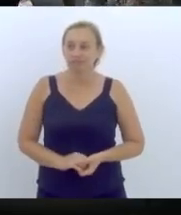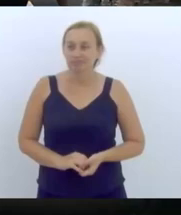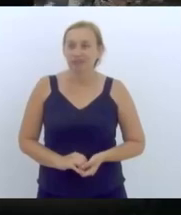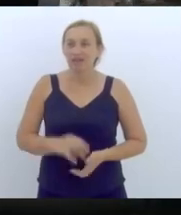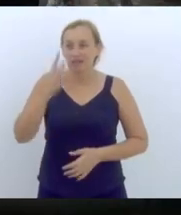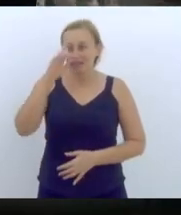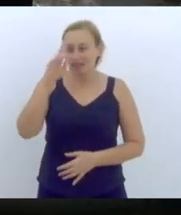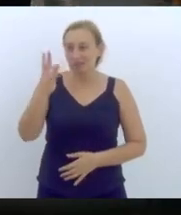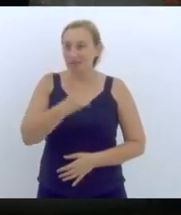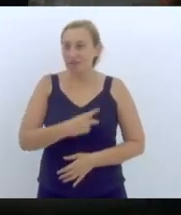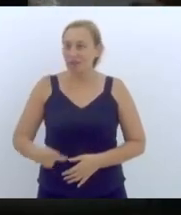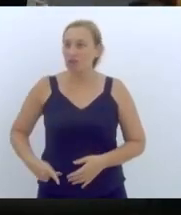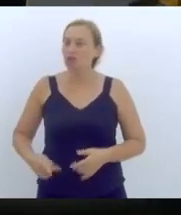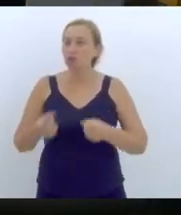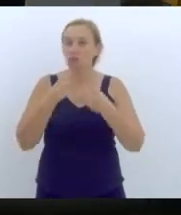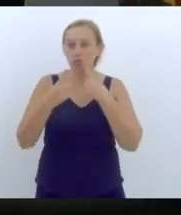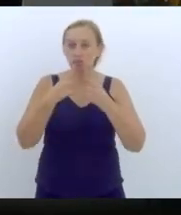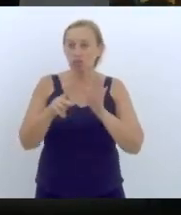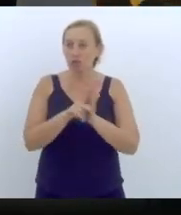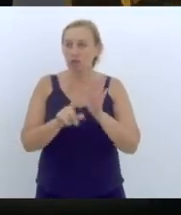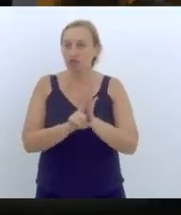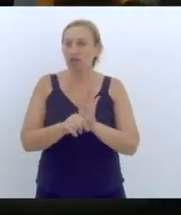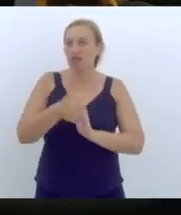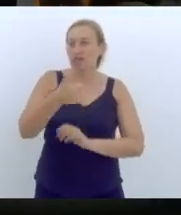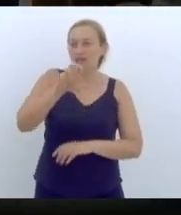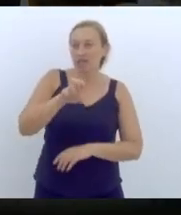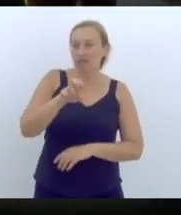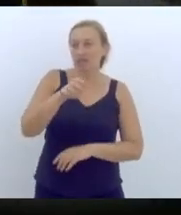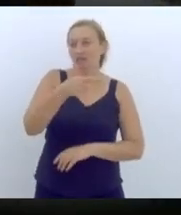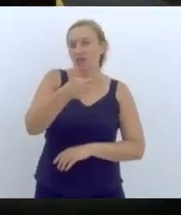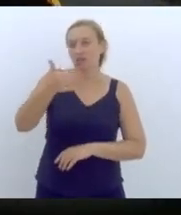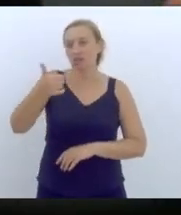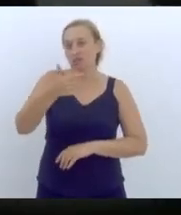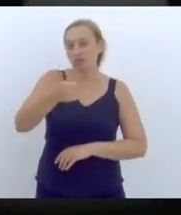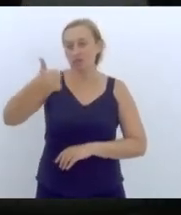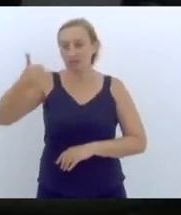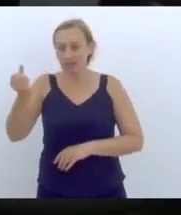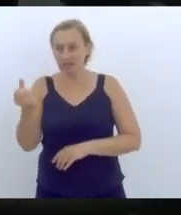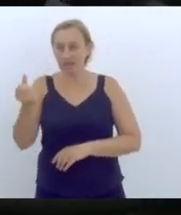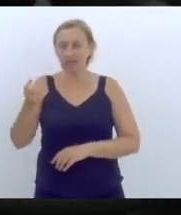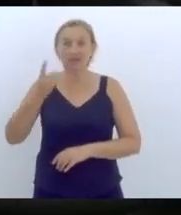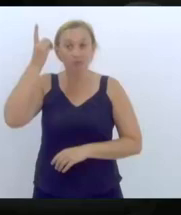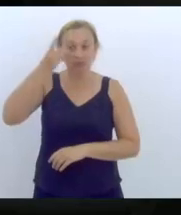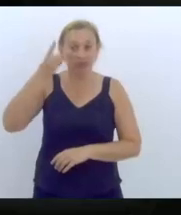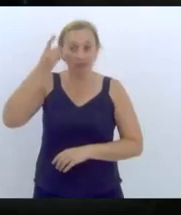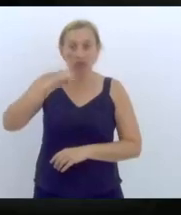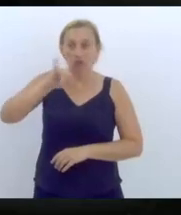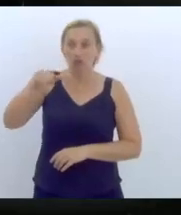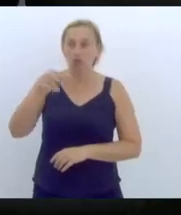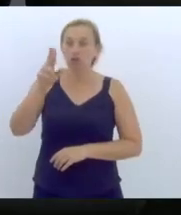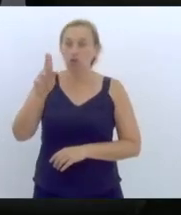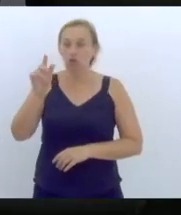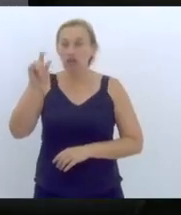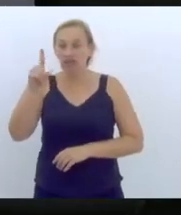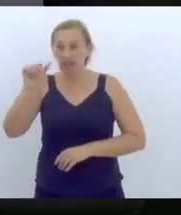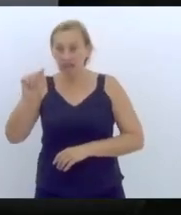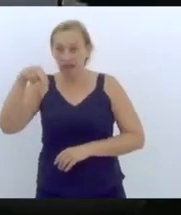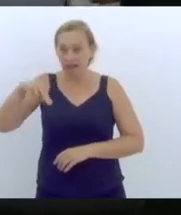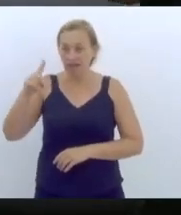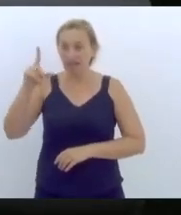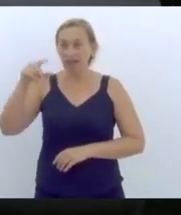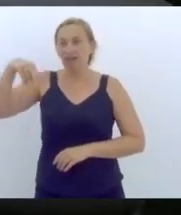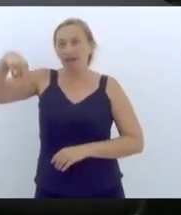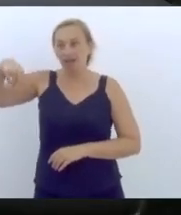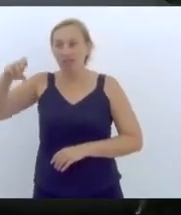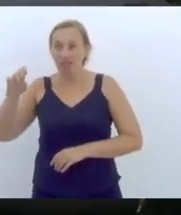Senhora presidente, discutiu o projeto 1512 de 2016 do deputado doutor Giulianelli, que estabelece o uso